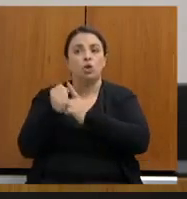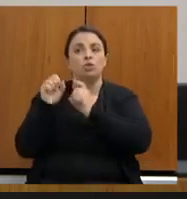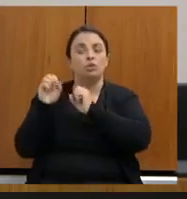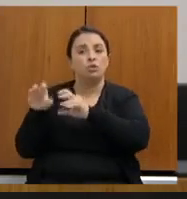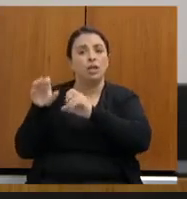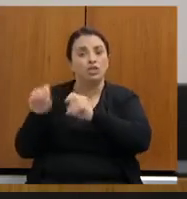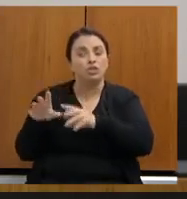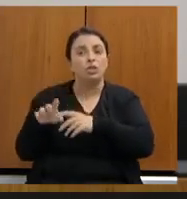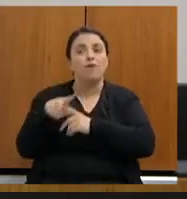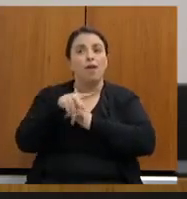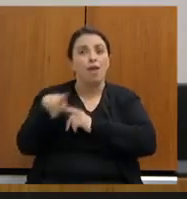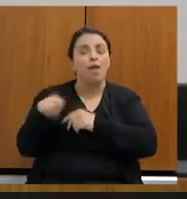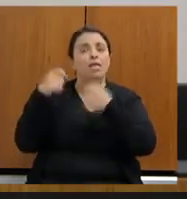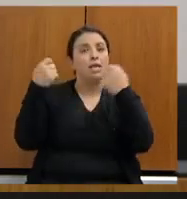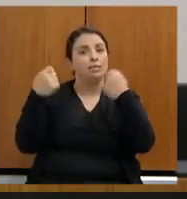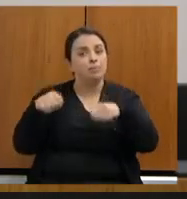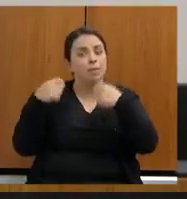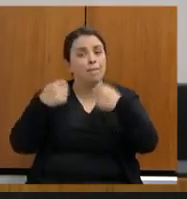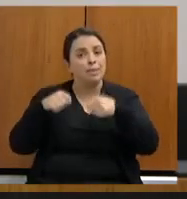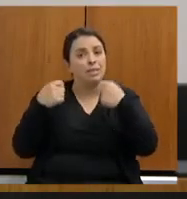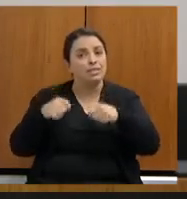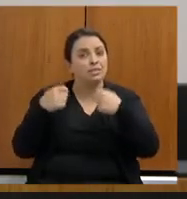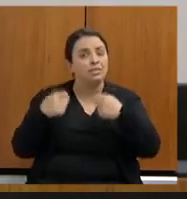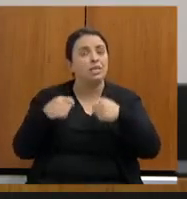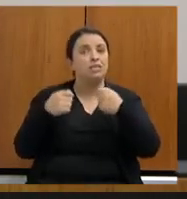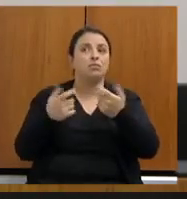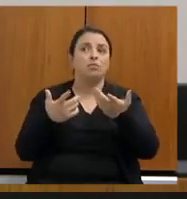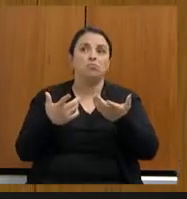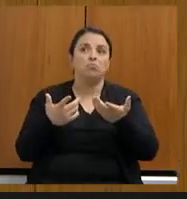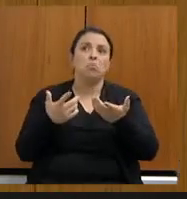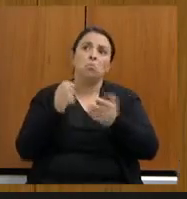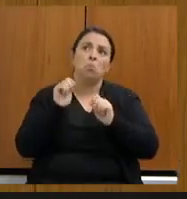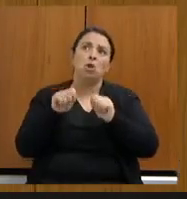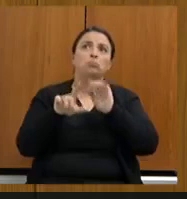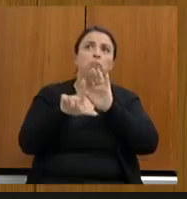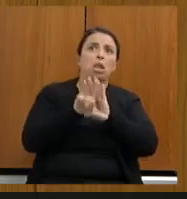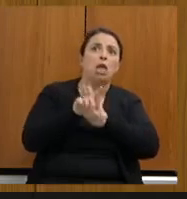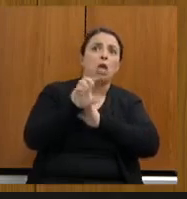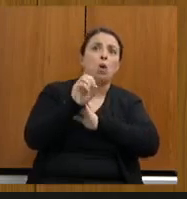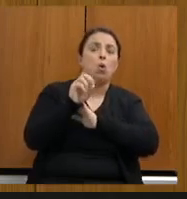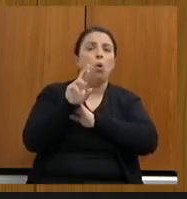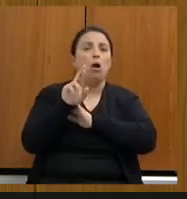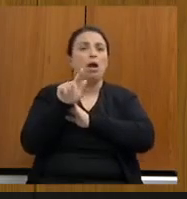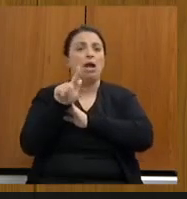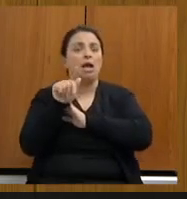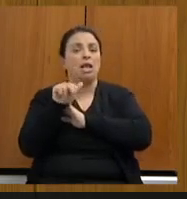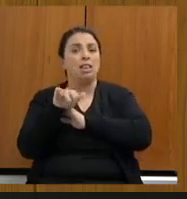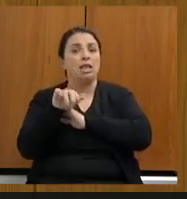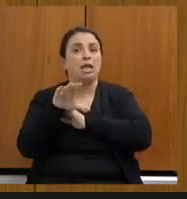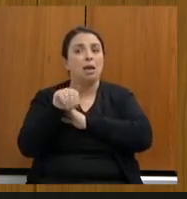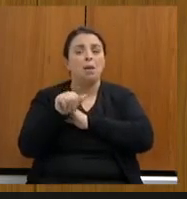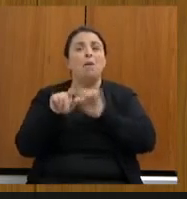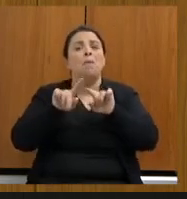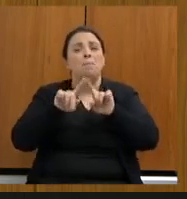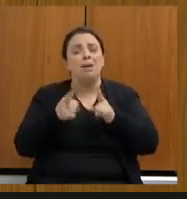chamar de lei orgânica Mas precisamos para que isso fortaleça e o senhor já tem demonstrado claramente Deputado João Leite